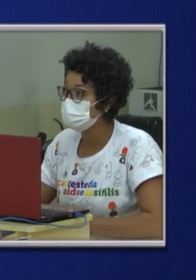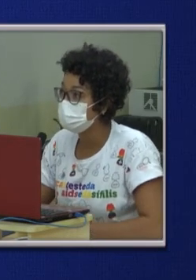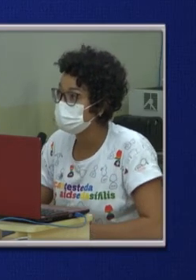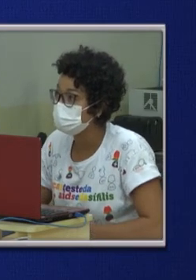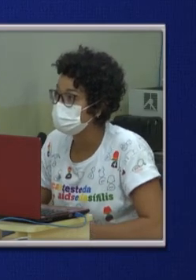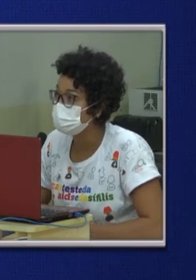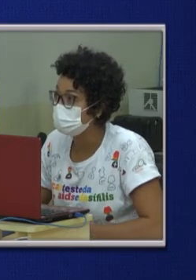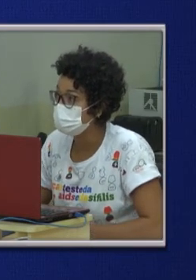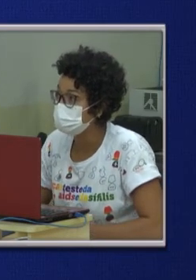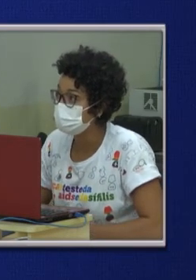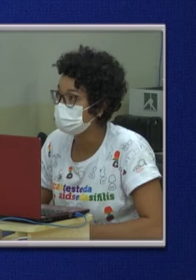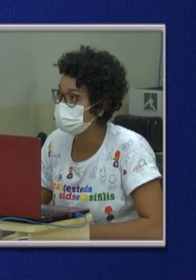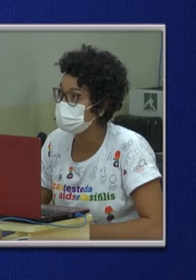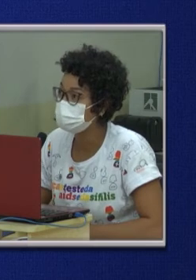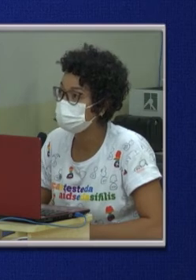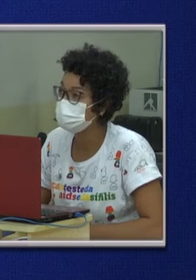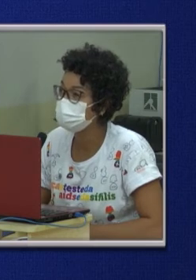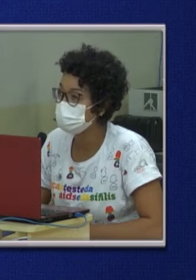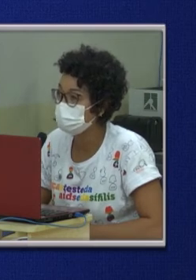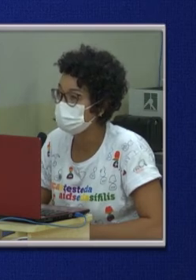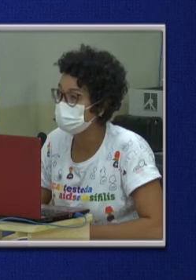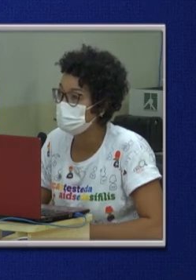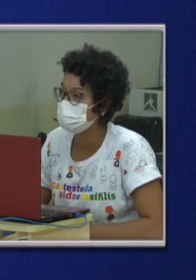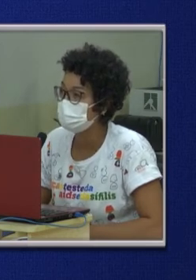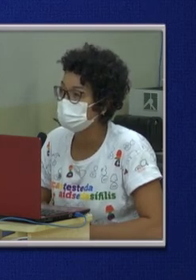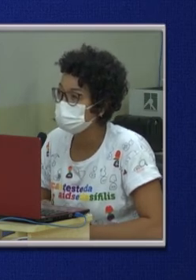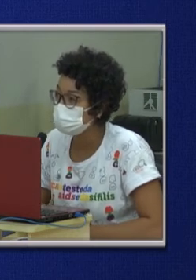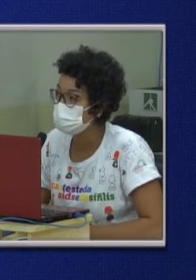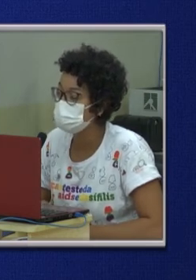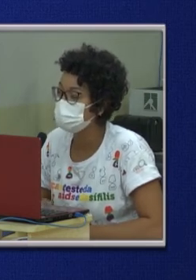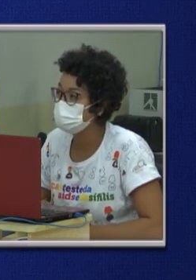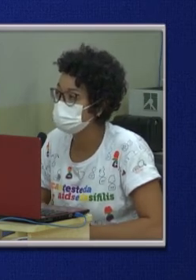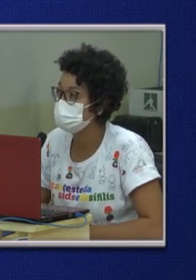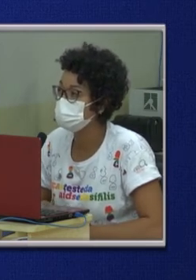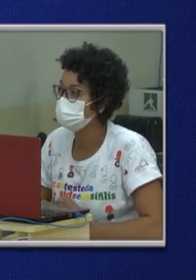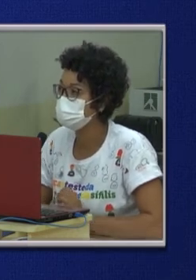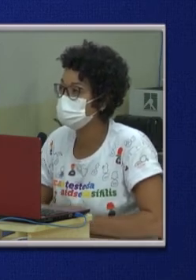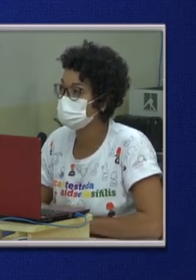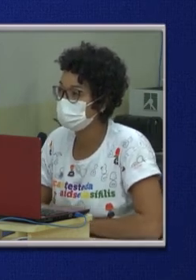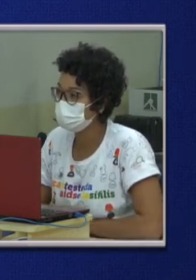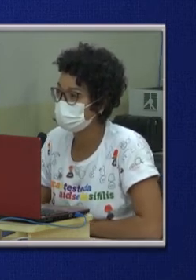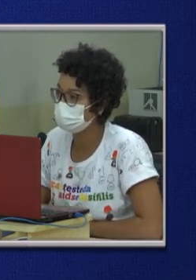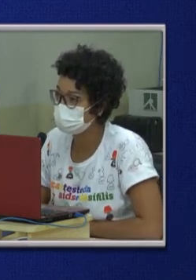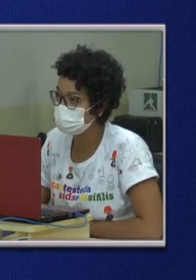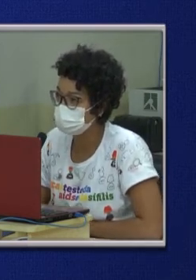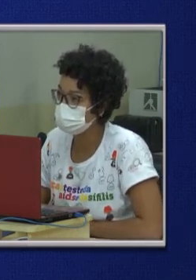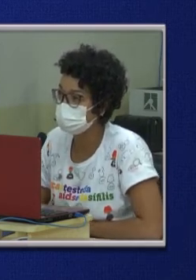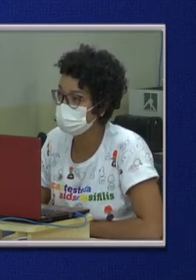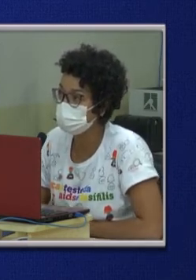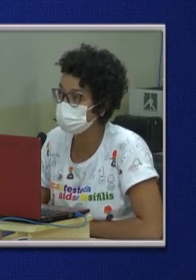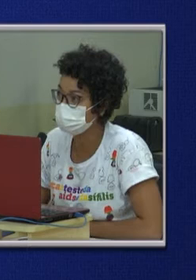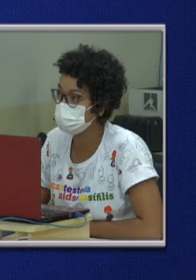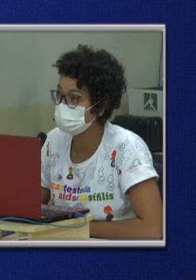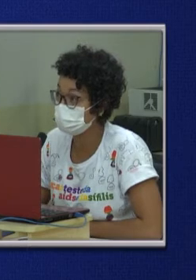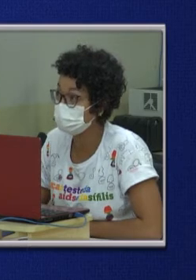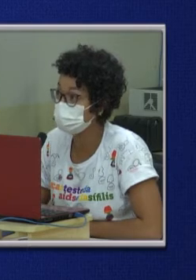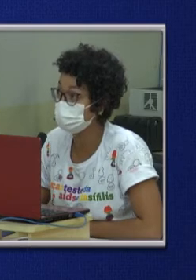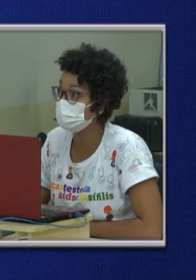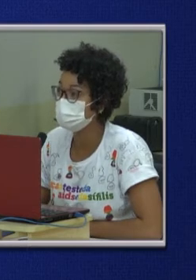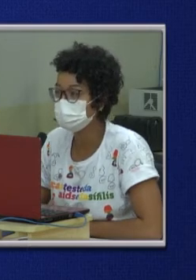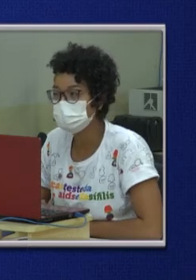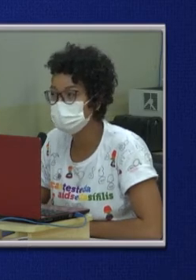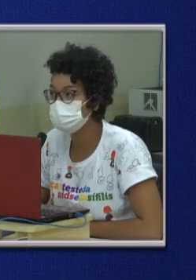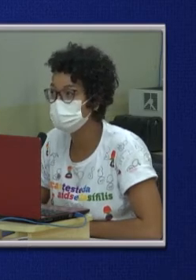Na opinião das senhoras, a vacinação neste momento, para todas as pessoas com mais de 50 anos, com